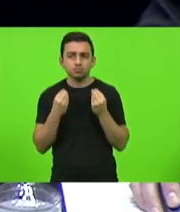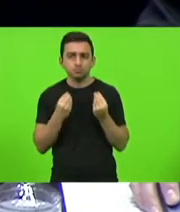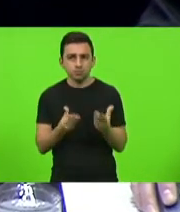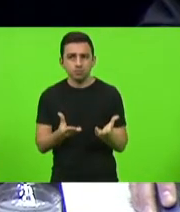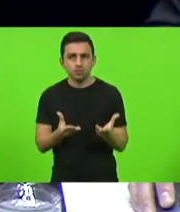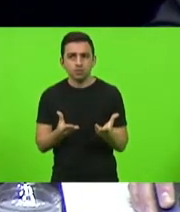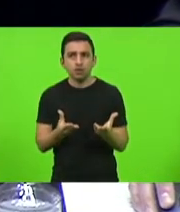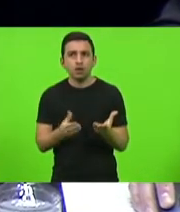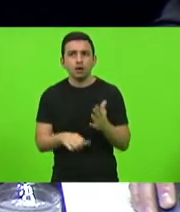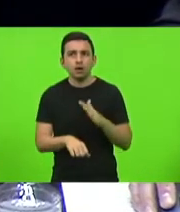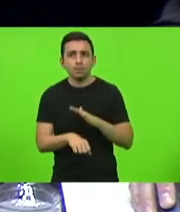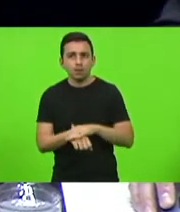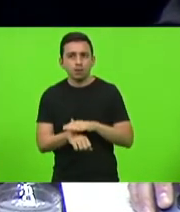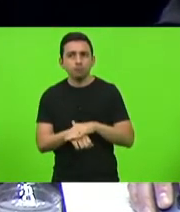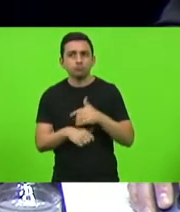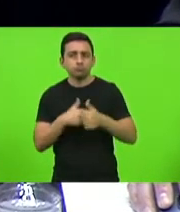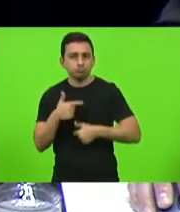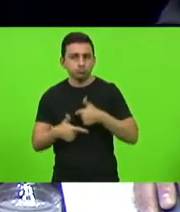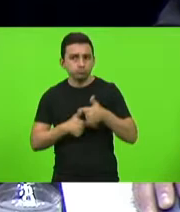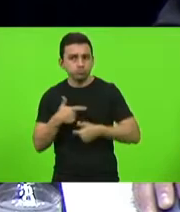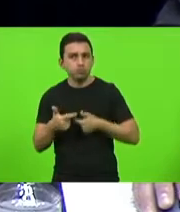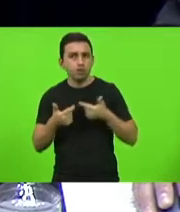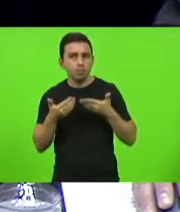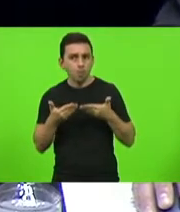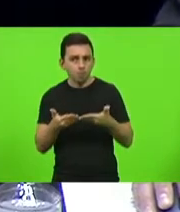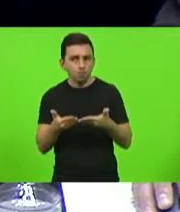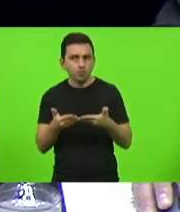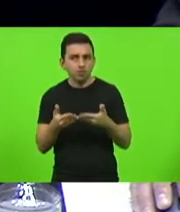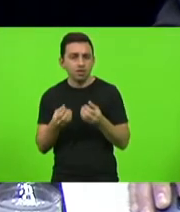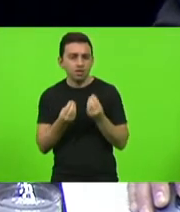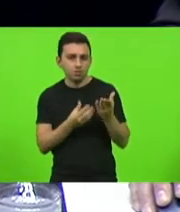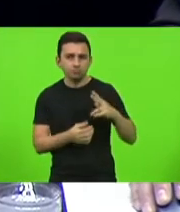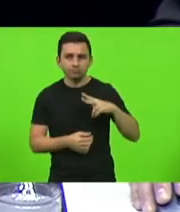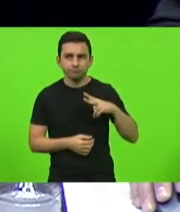a mão de obra dos portos, a iniciativa privada,